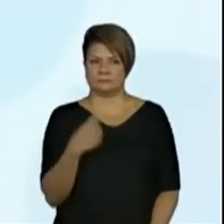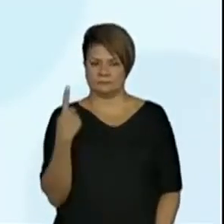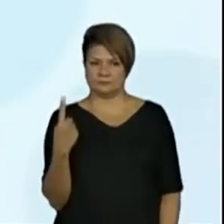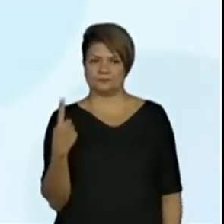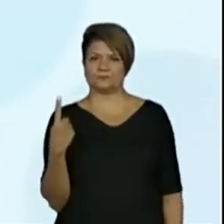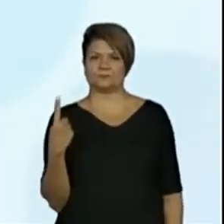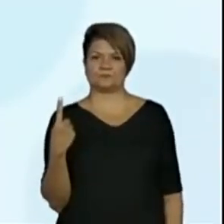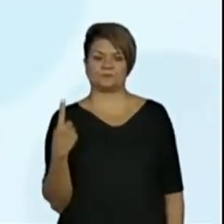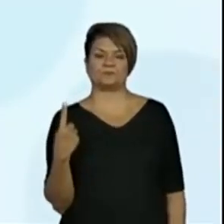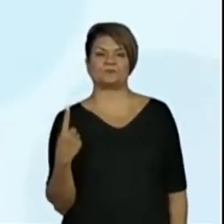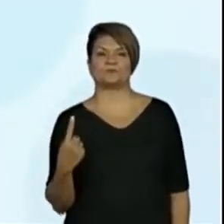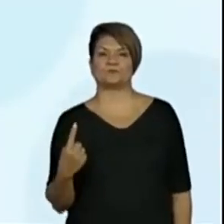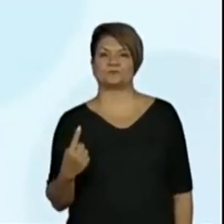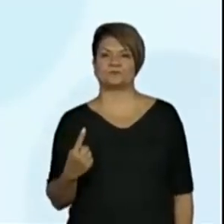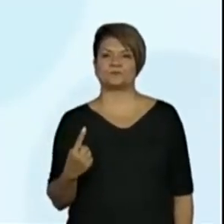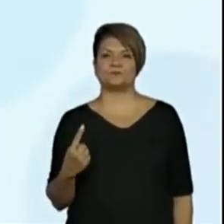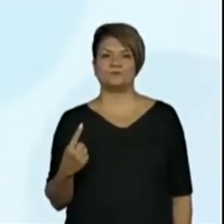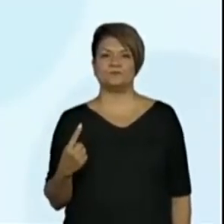Uma.